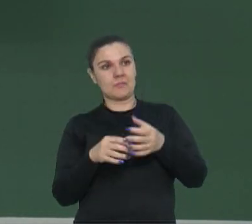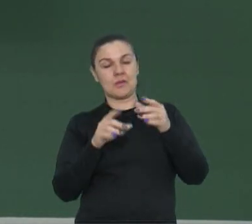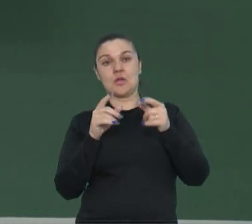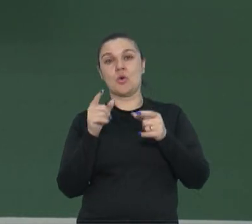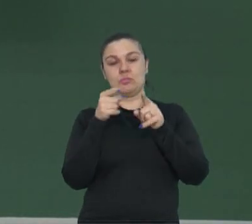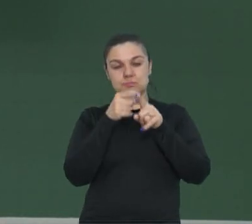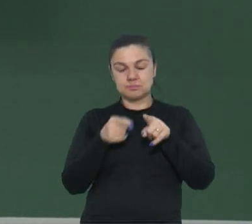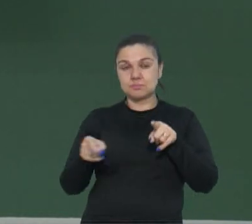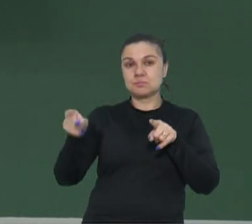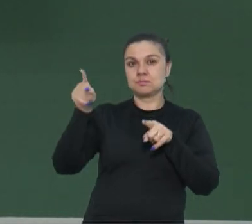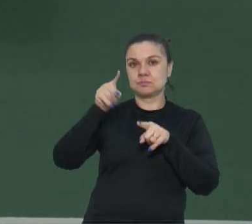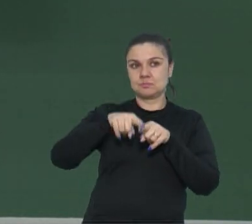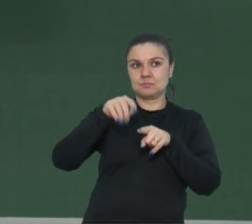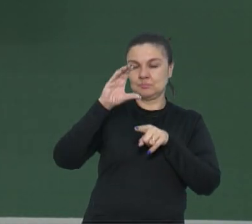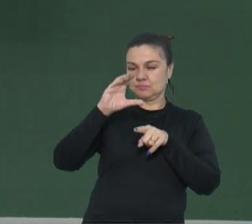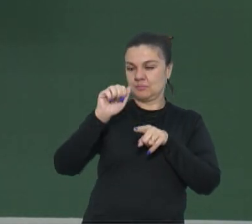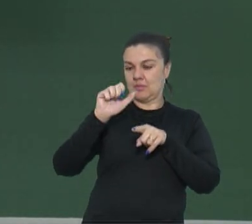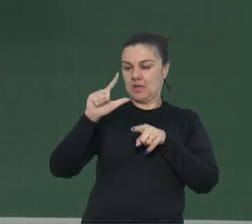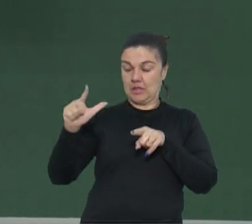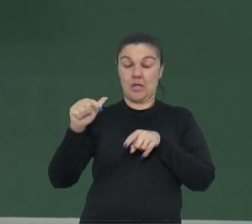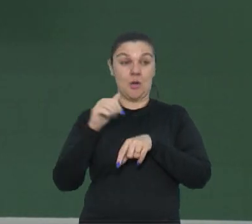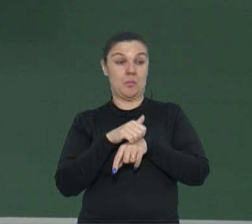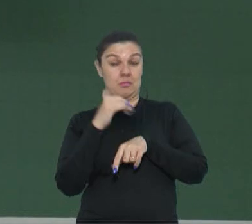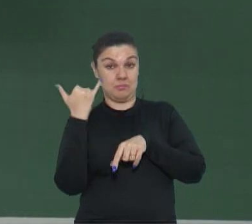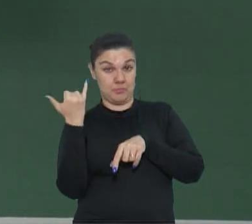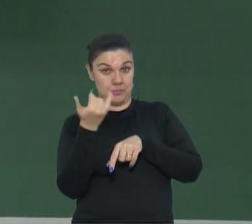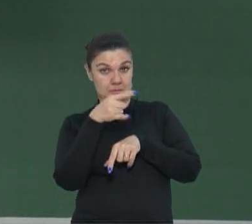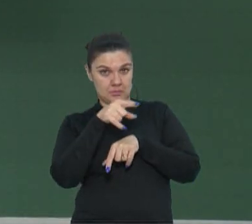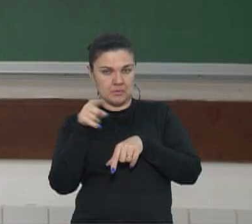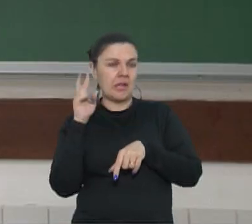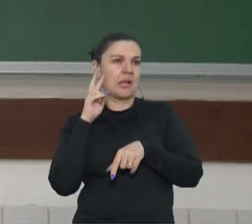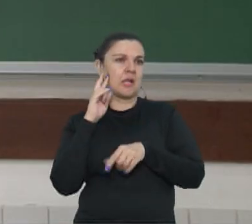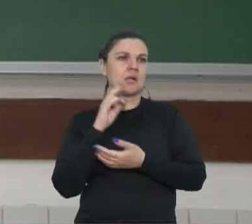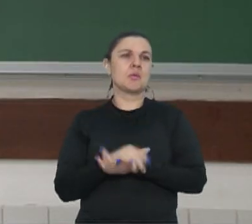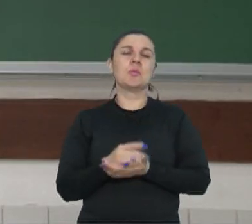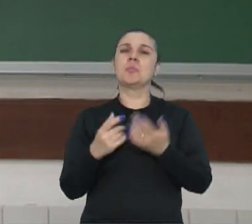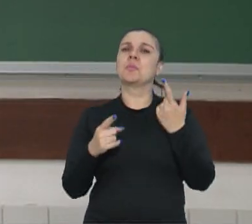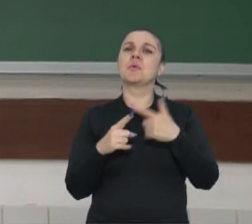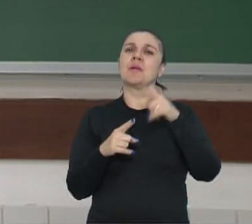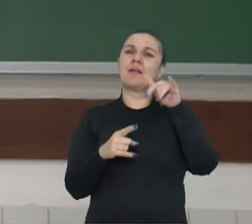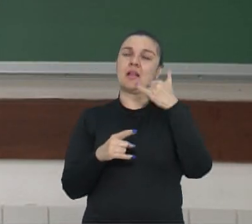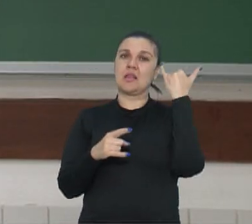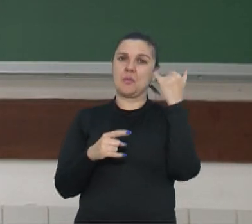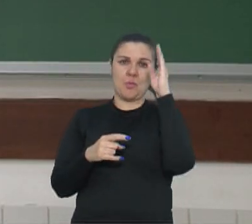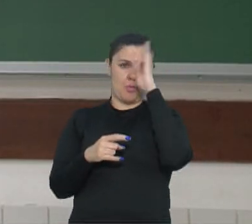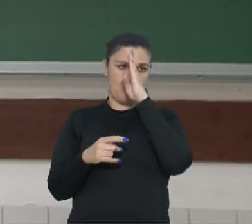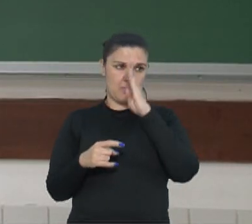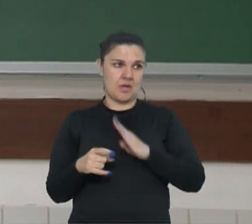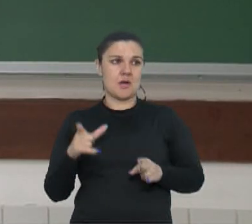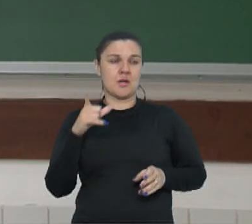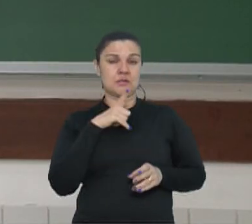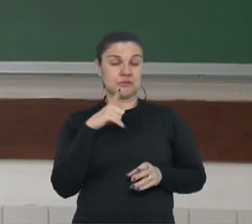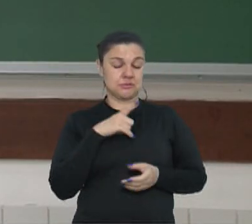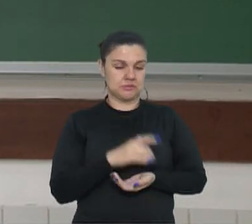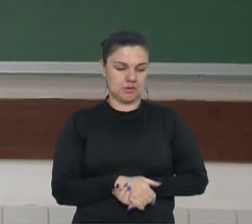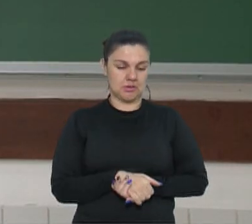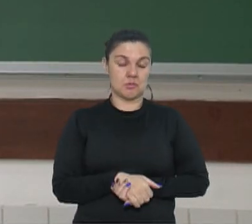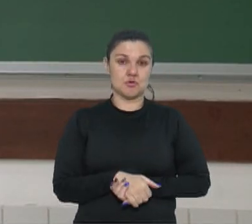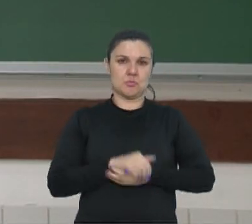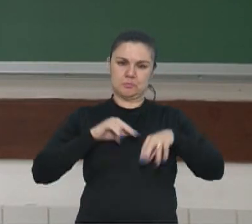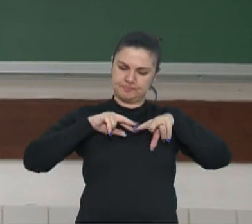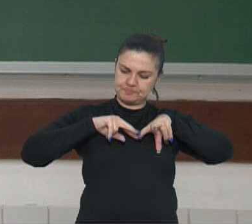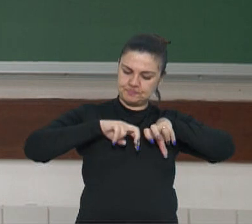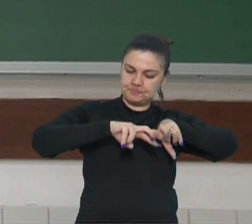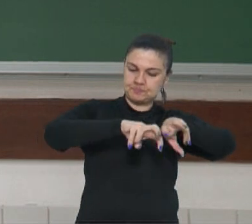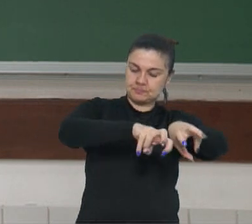sobre o ciclo do cal, né? Que o cal é muito importante. Ele é importante porque, a nível Brasil, nós temos uma mineração de